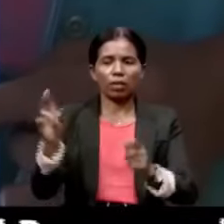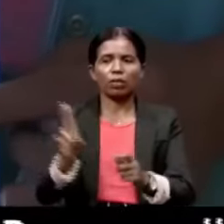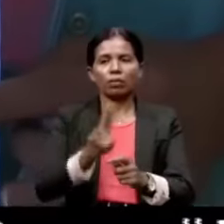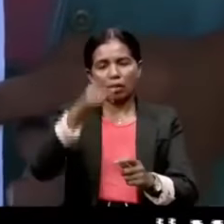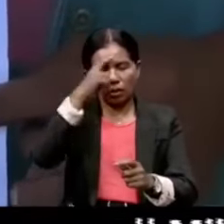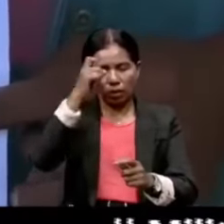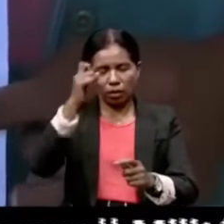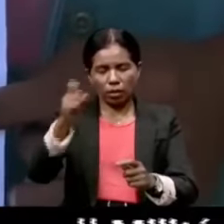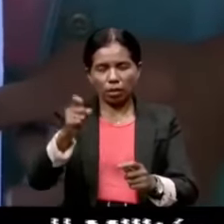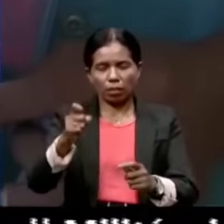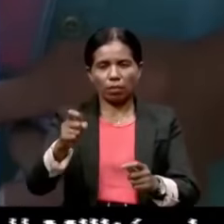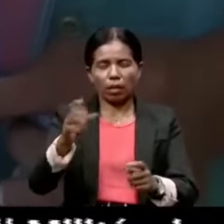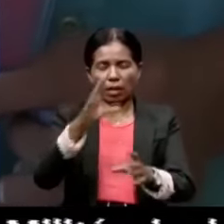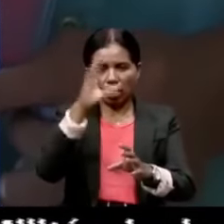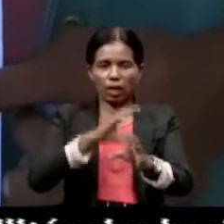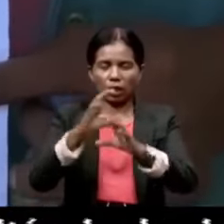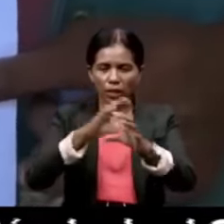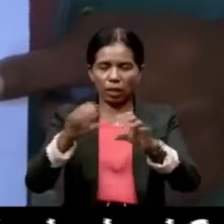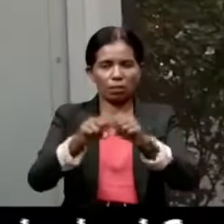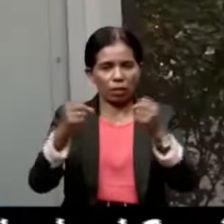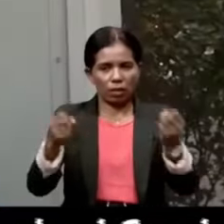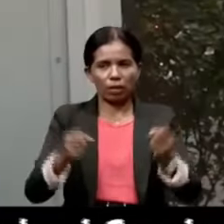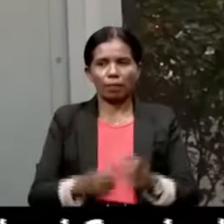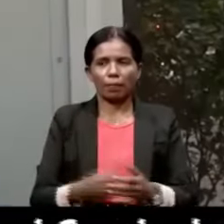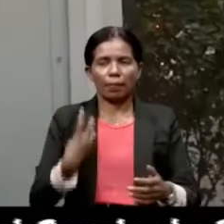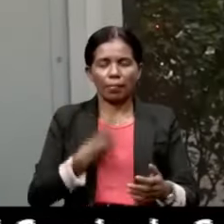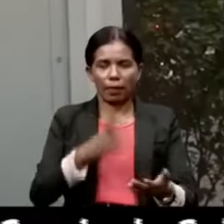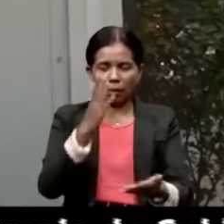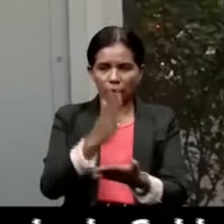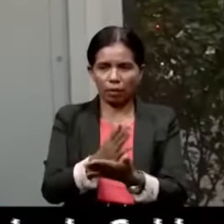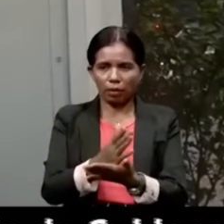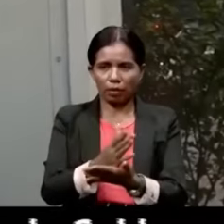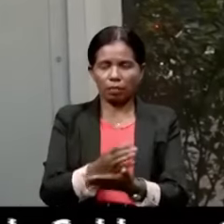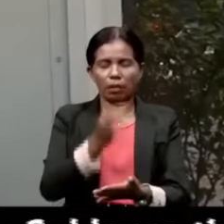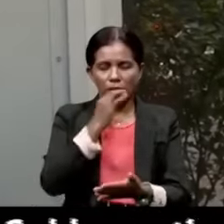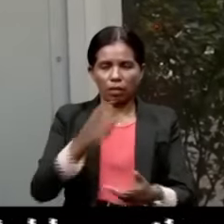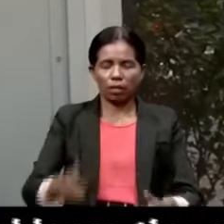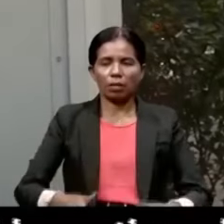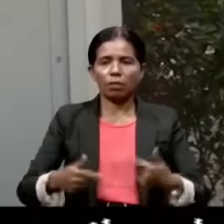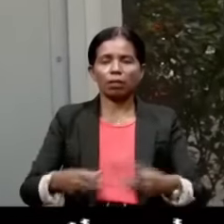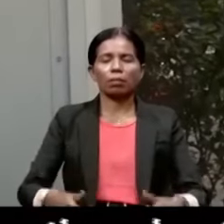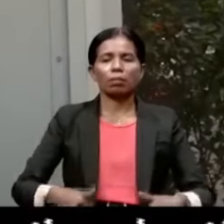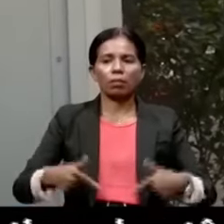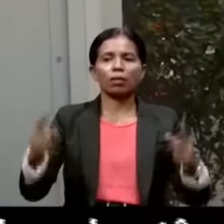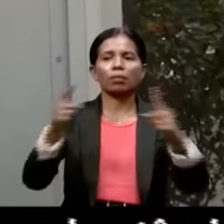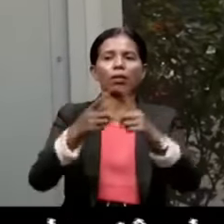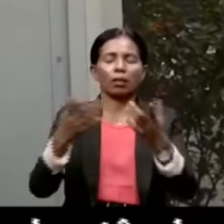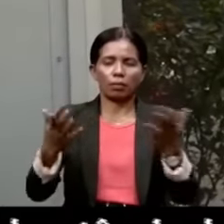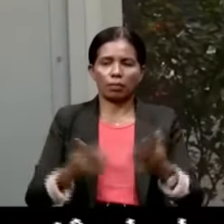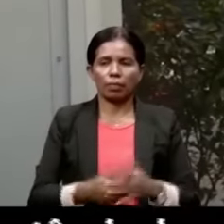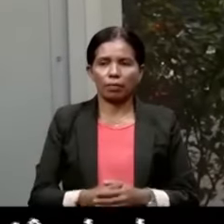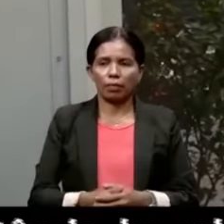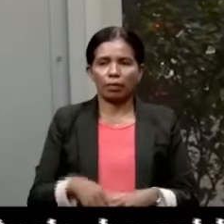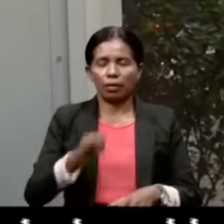também considera a condição na dia. Ami para los amina aminia hang he mona morish at bahira nebe ha idene mak